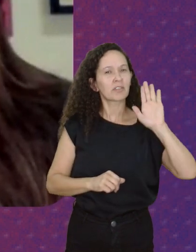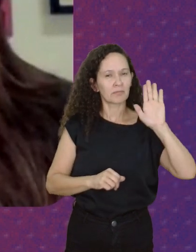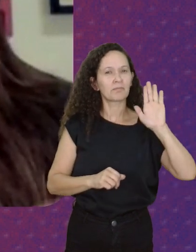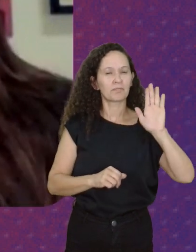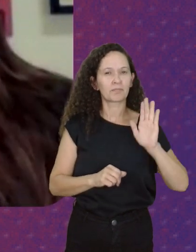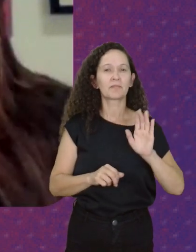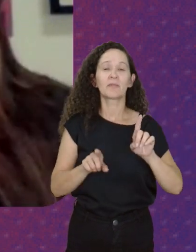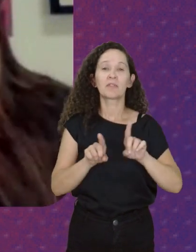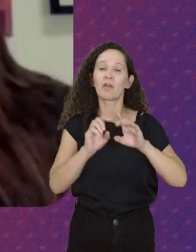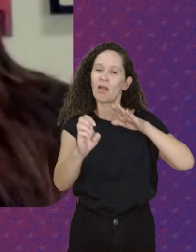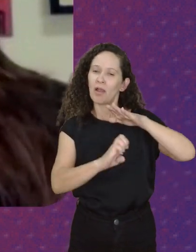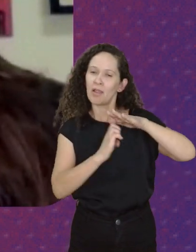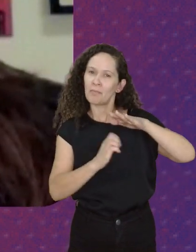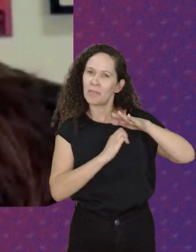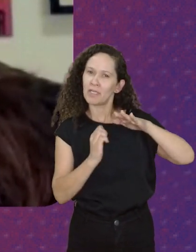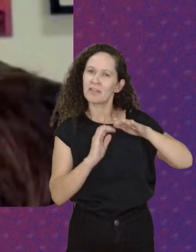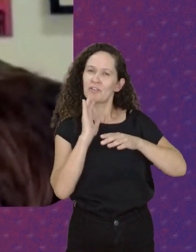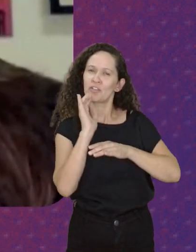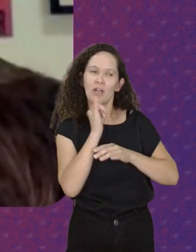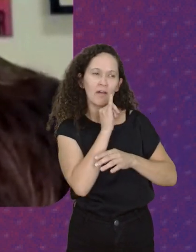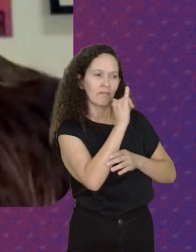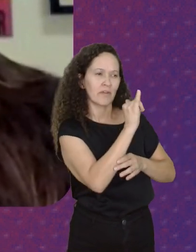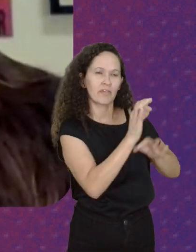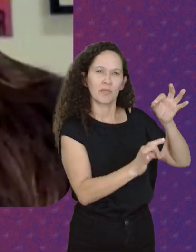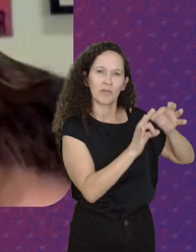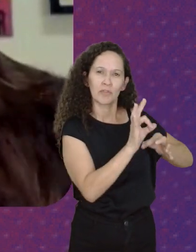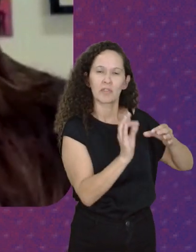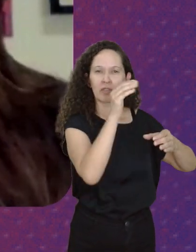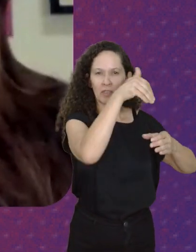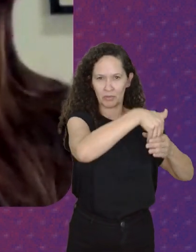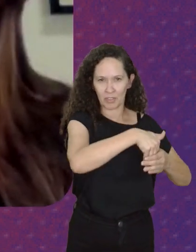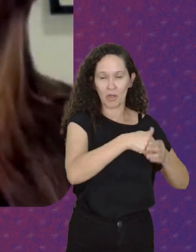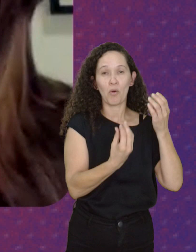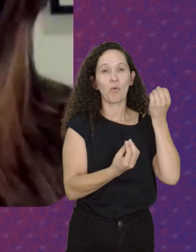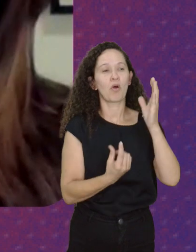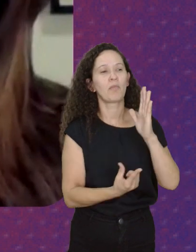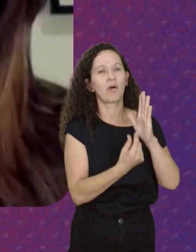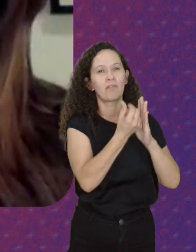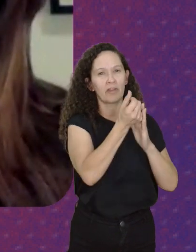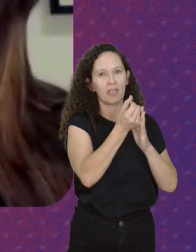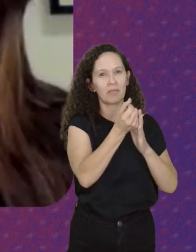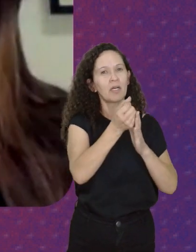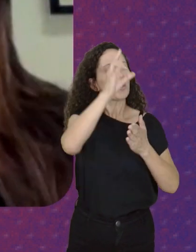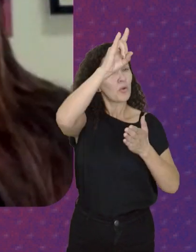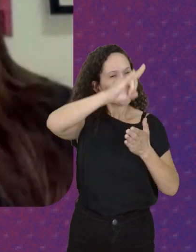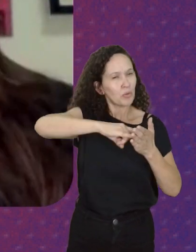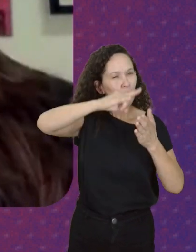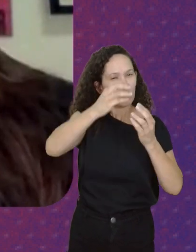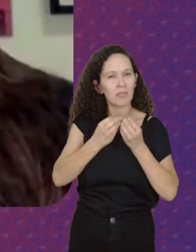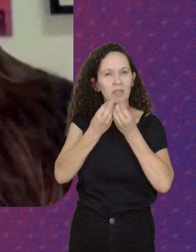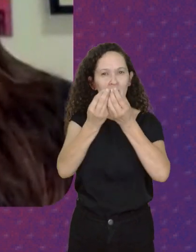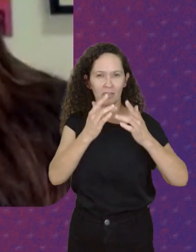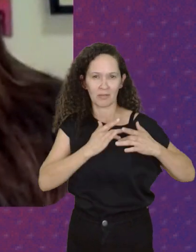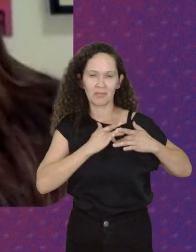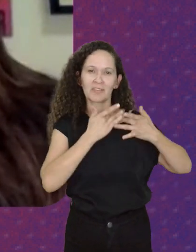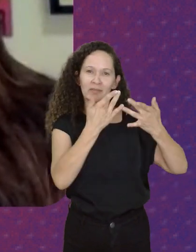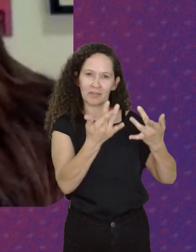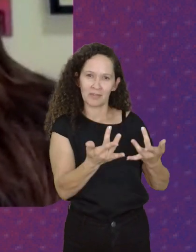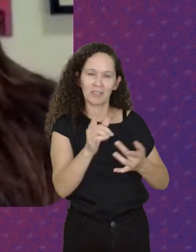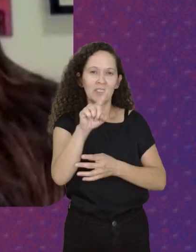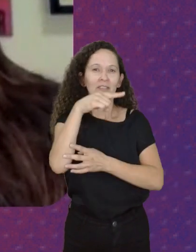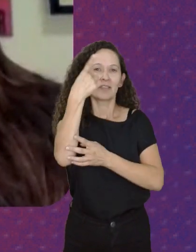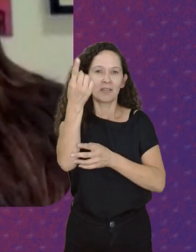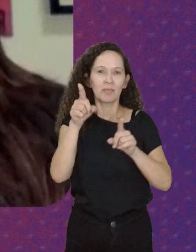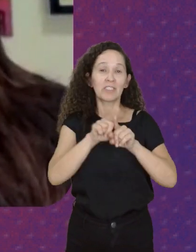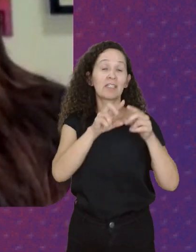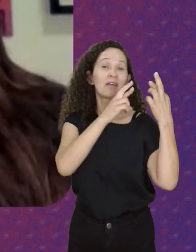campanha. Então ela vai já informar a Justiça Eleitoral, as doações que ela está recebendo, vai emitir um recibo para os doadores, né, e depois vai